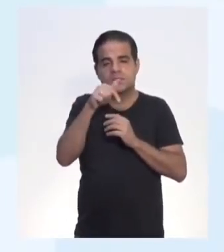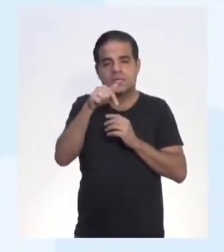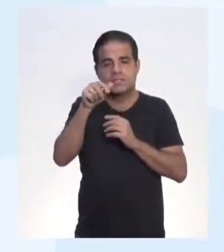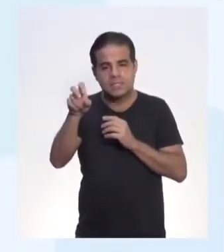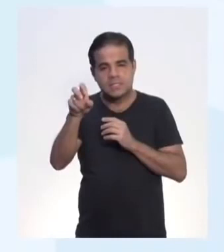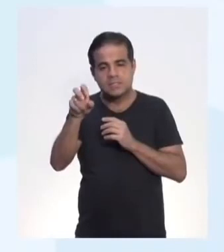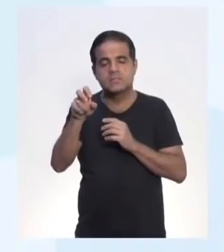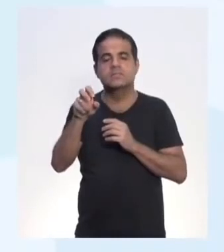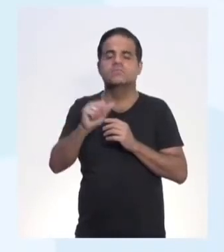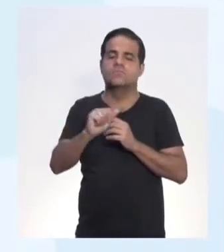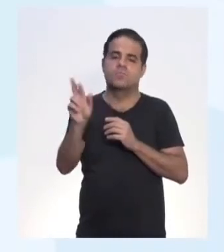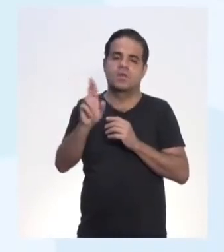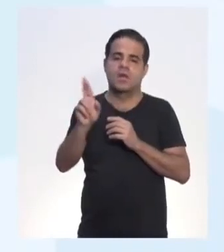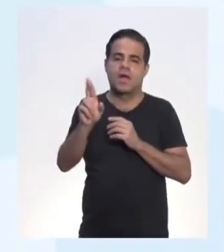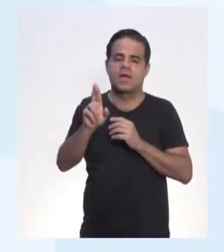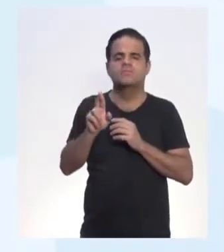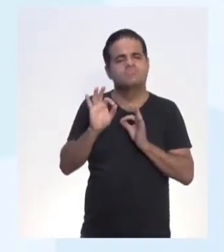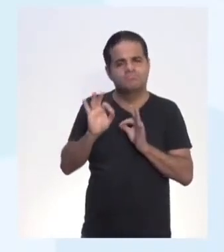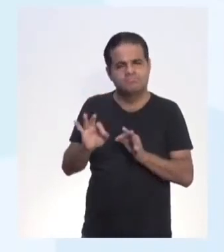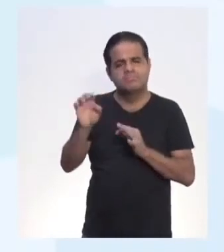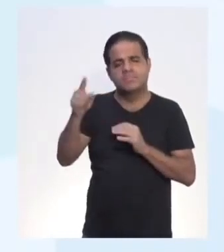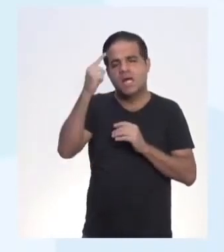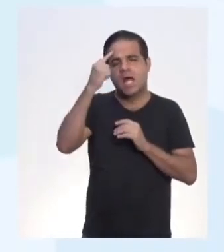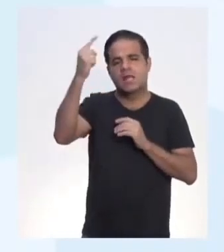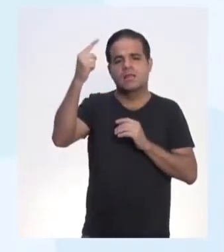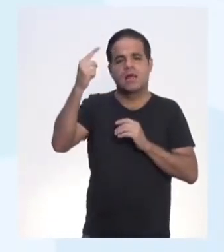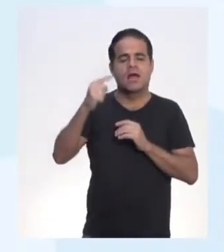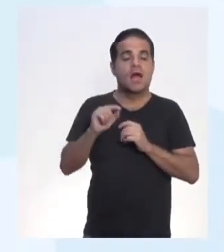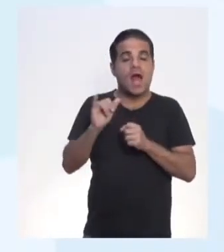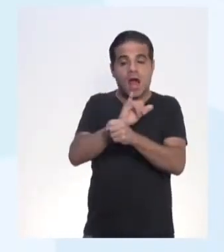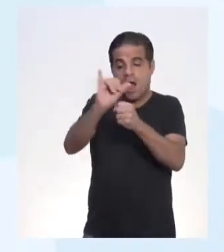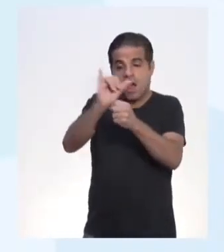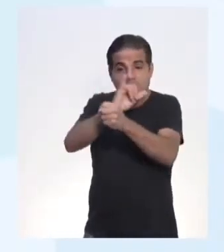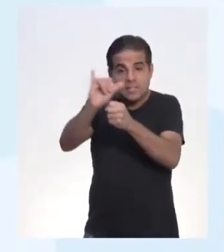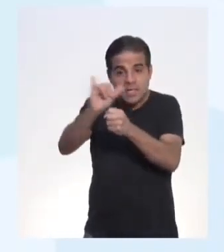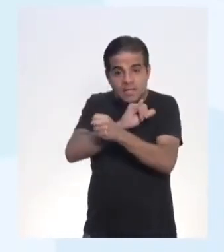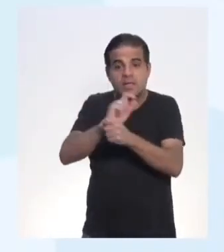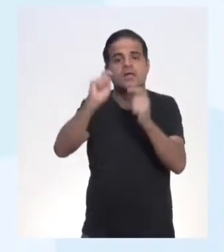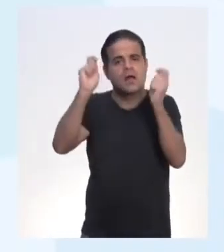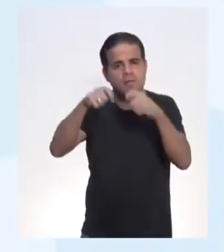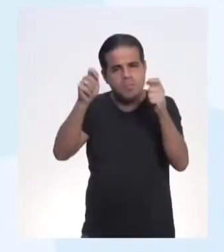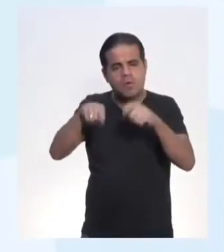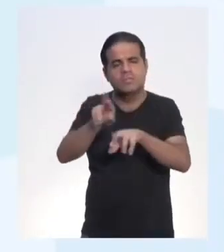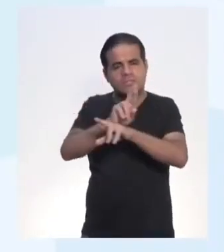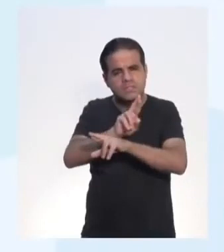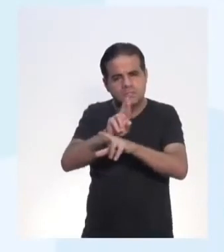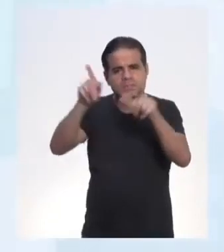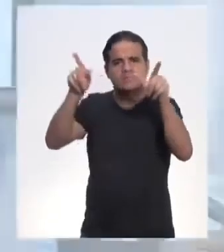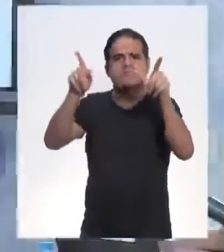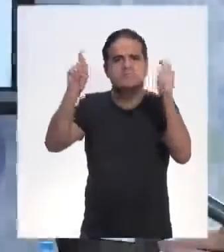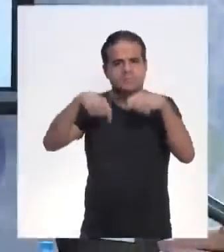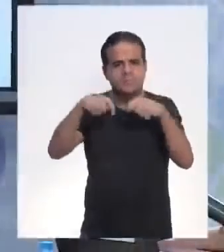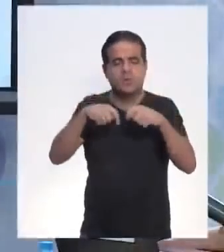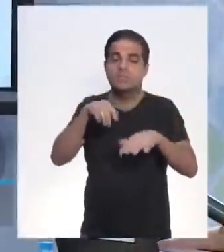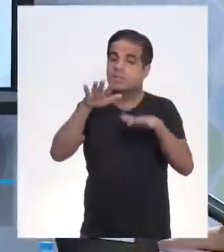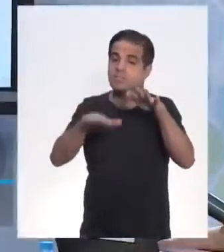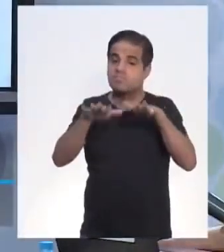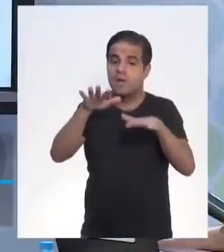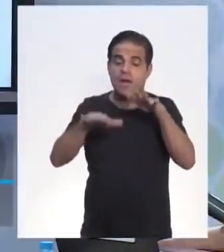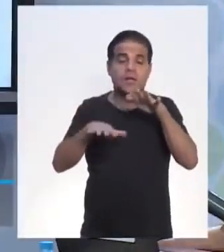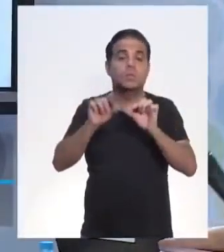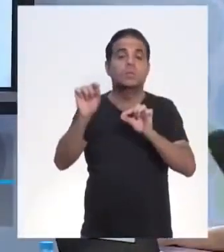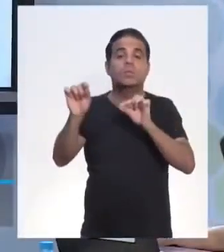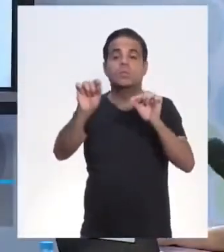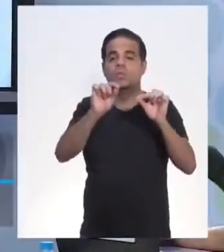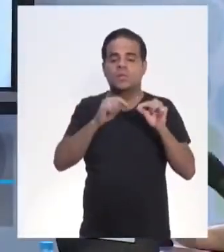665 reais então é bem essa ideia a estratégia ela pode diferenciar Depende